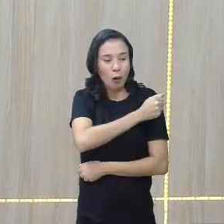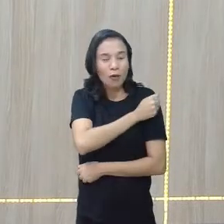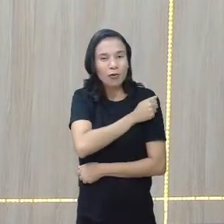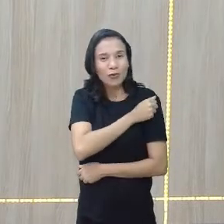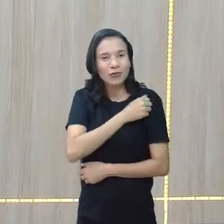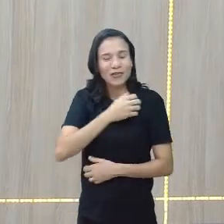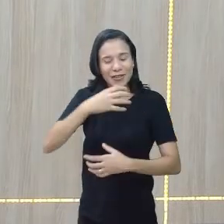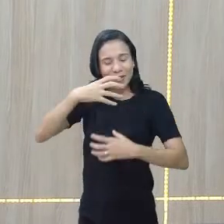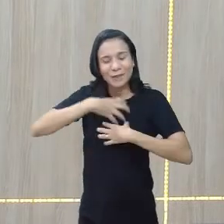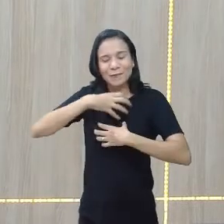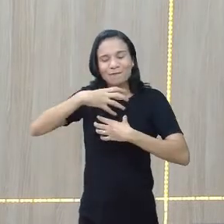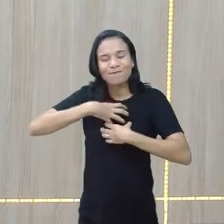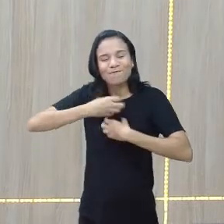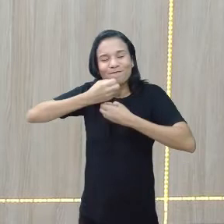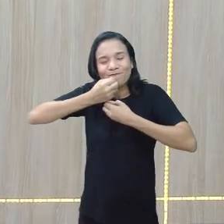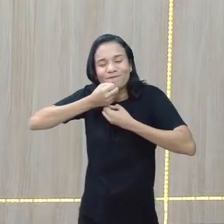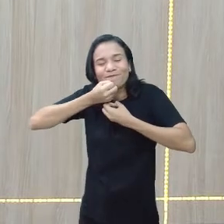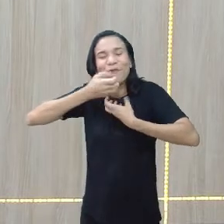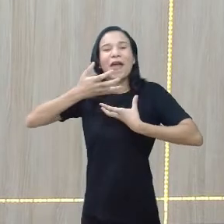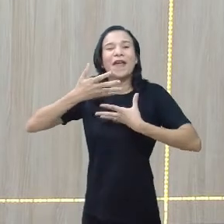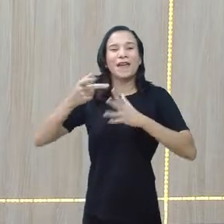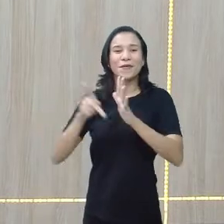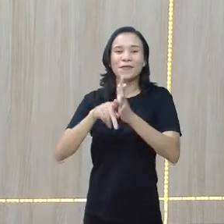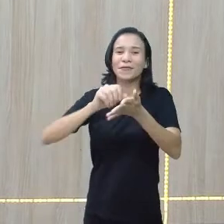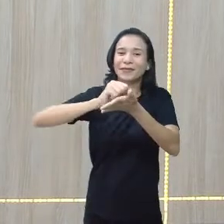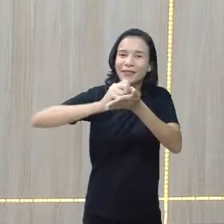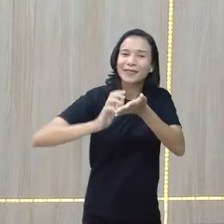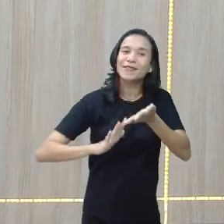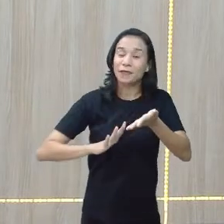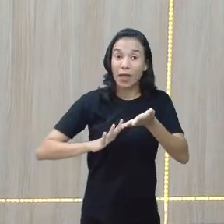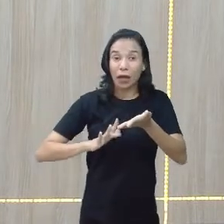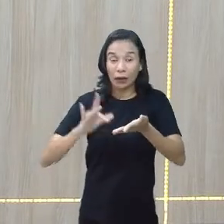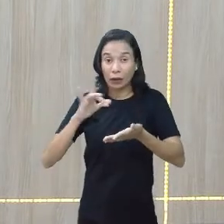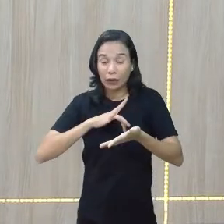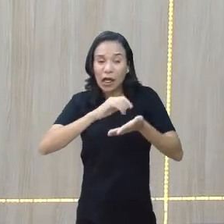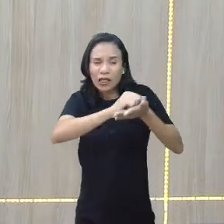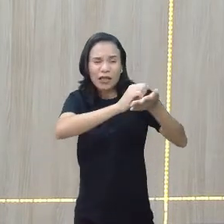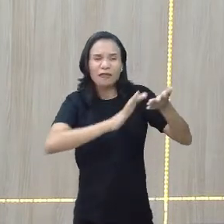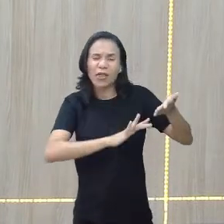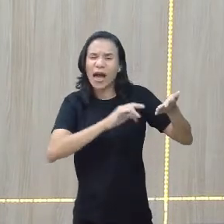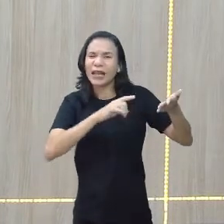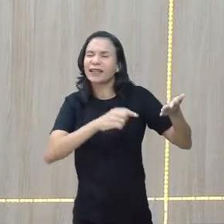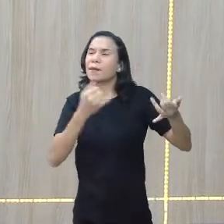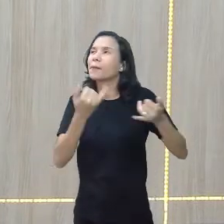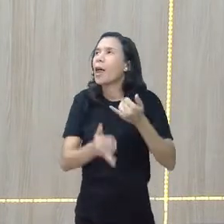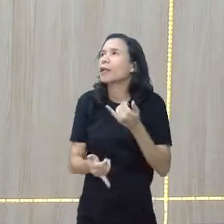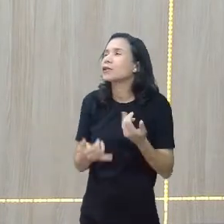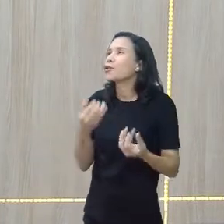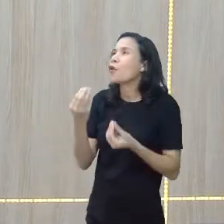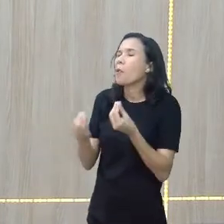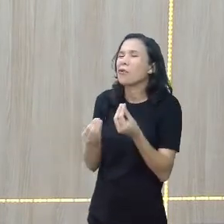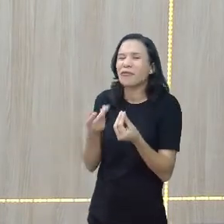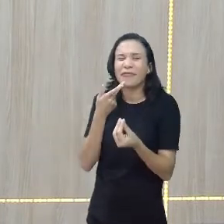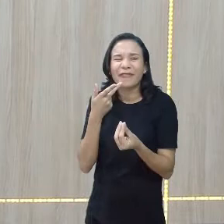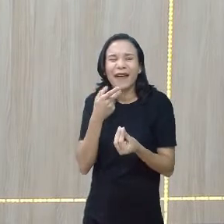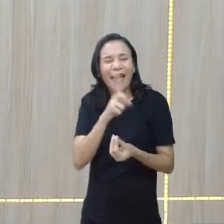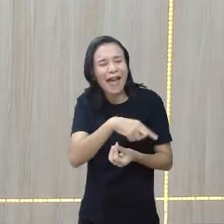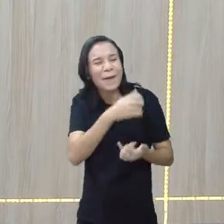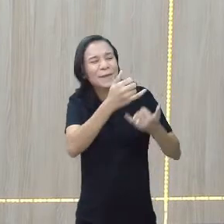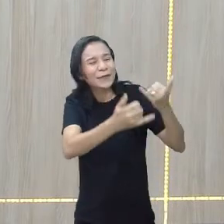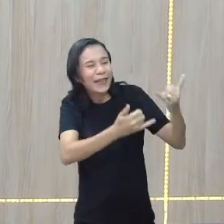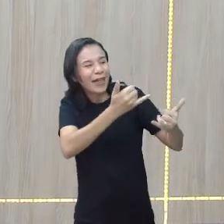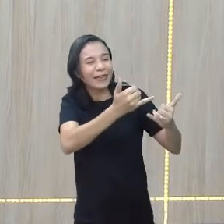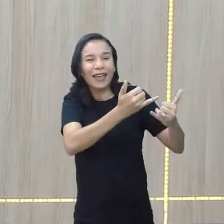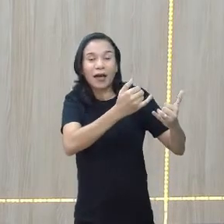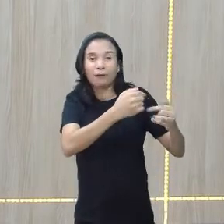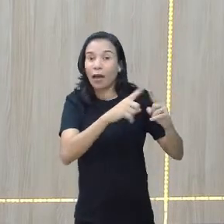se sentir bem fazendo uma atividade que para ele aparentemente pode não ter um olhar de desenvolvimento, mas